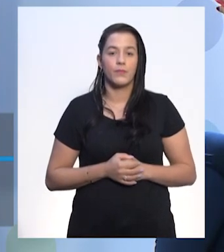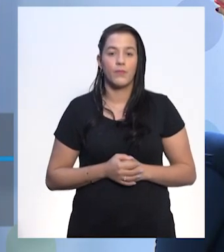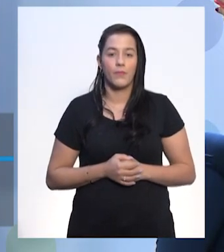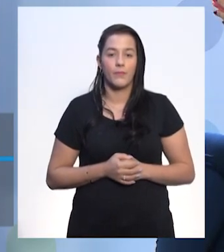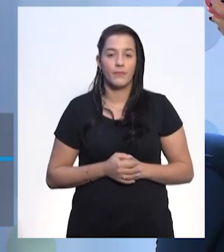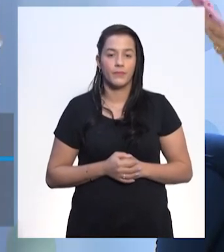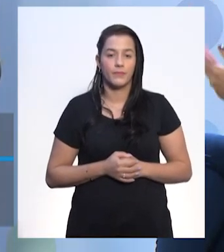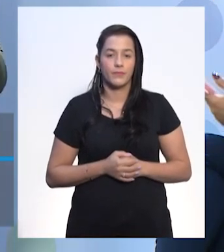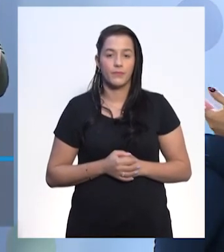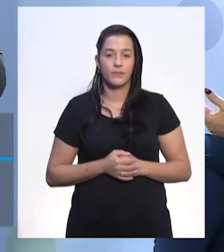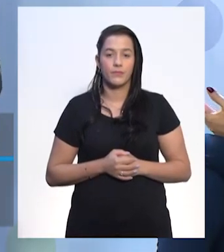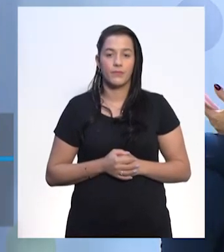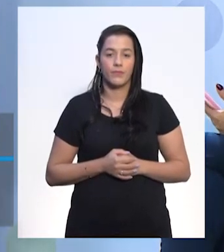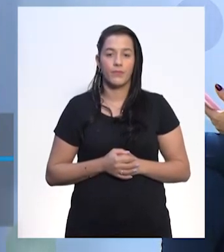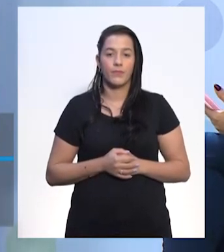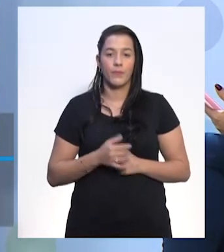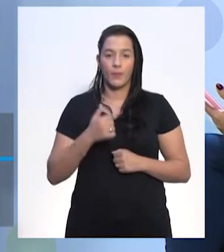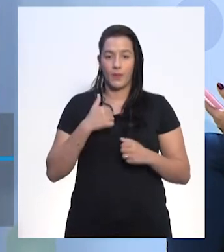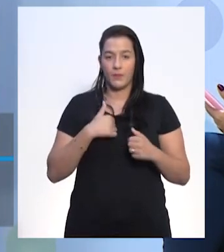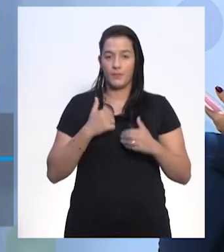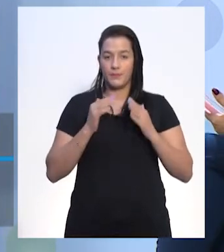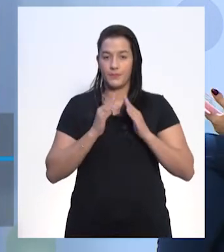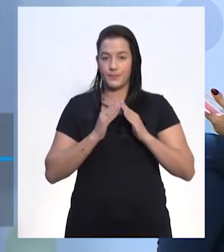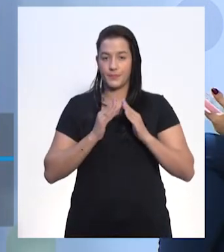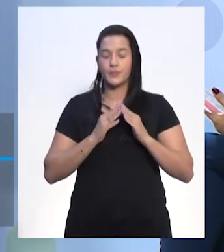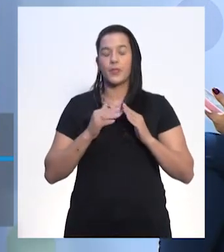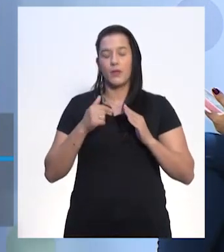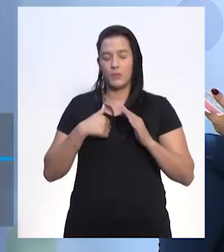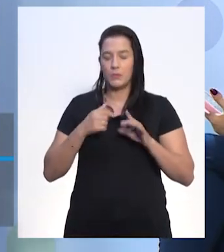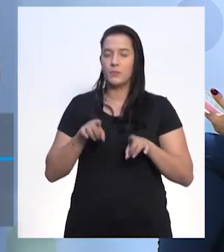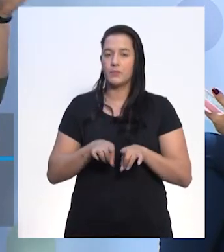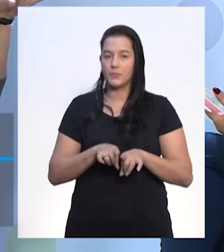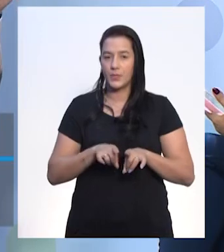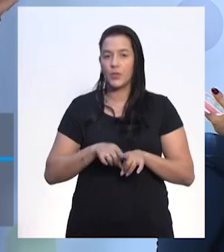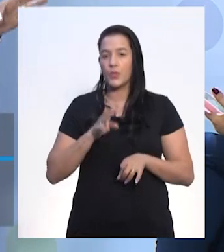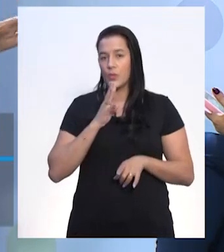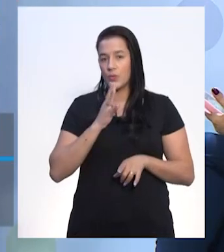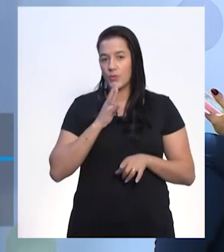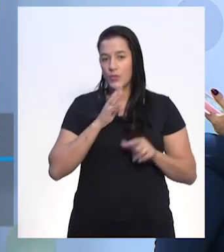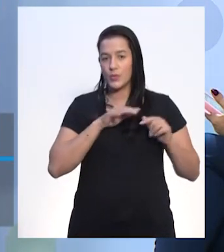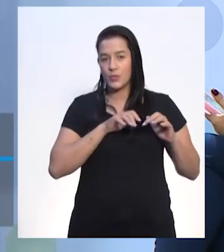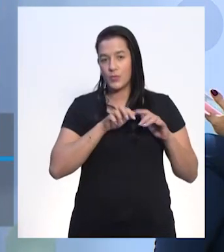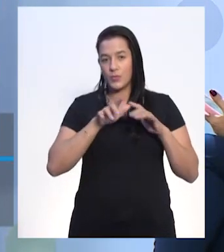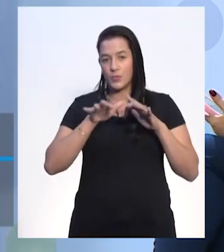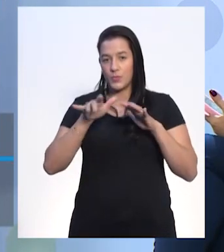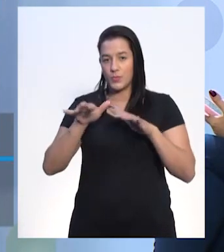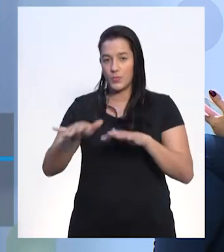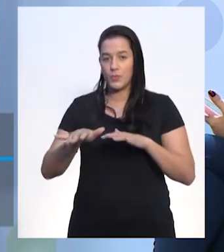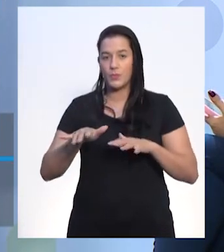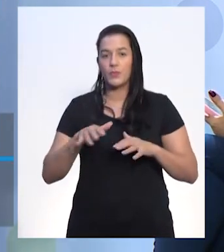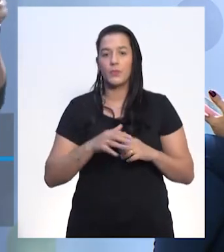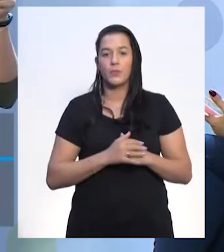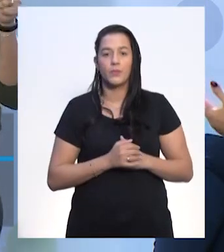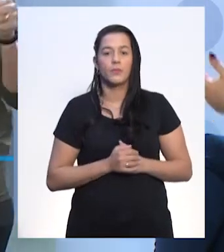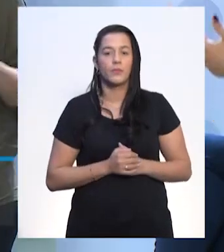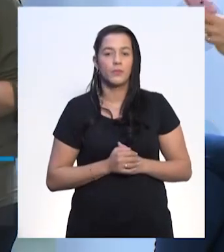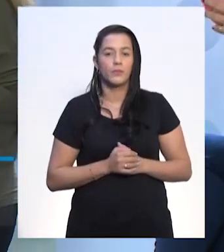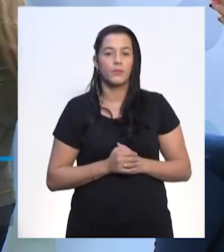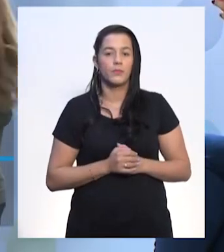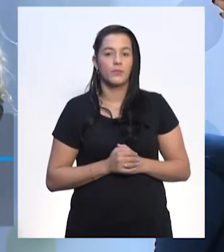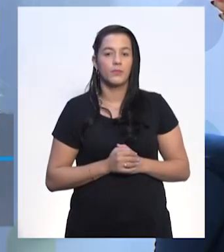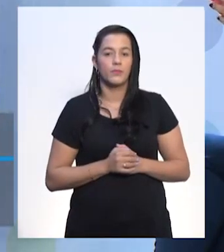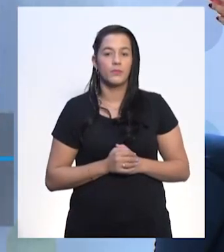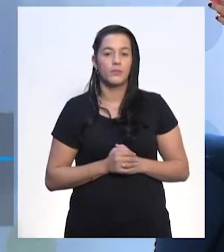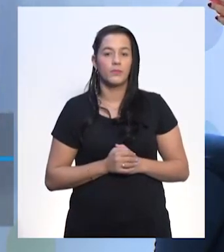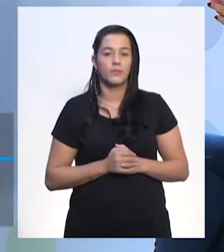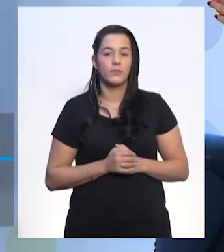E, por exemplo, onde eu moro, eu conheço um lugar onde idosos procuram por um determinado tipo de prática mesmo. Bem